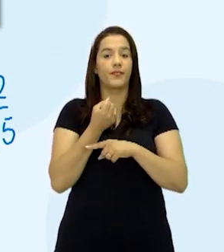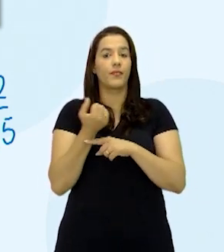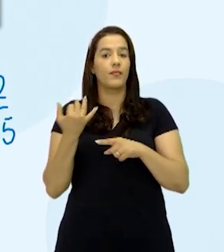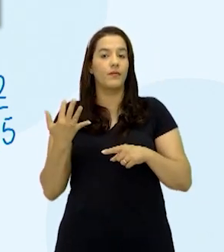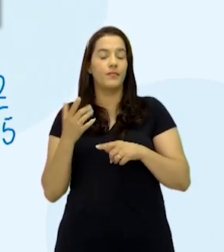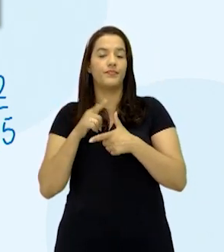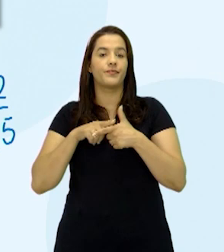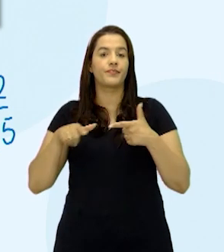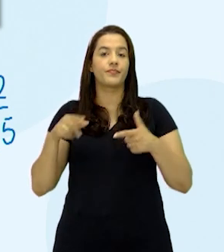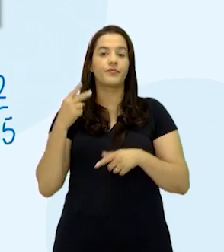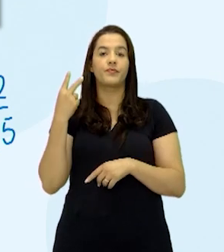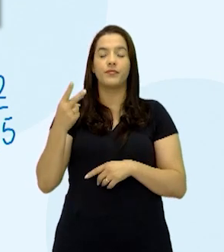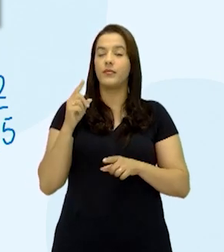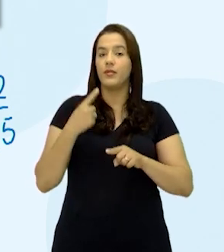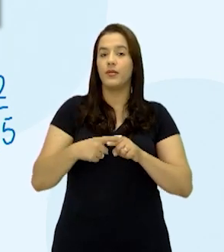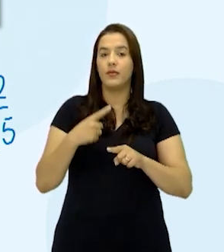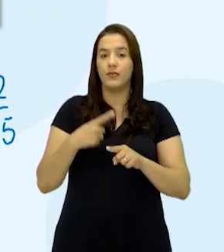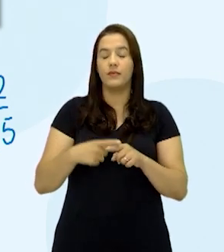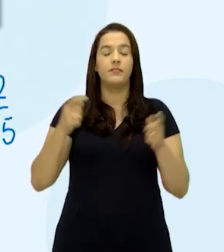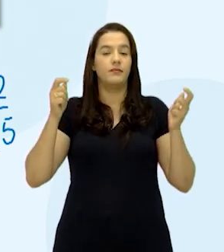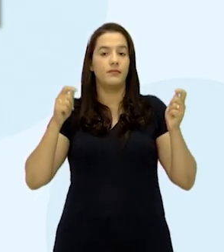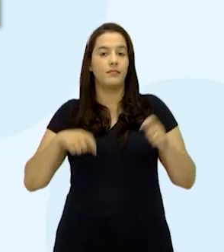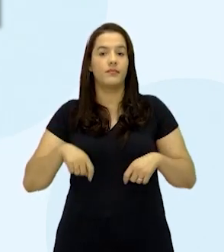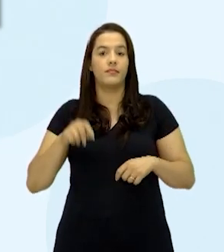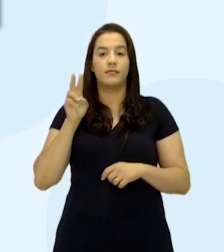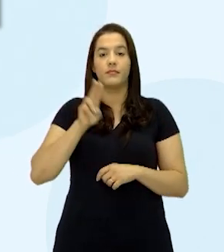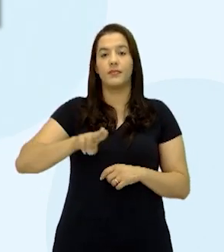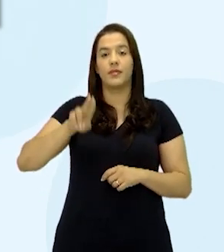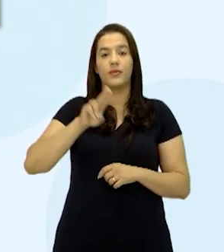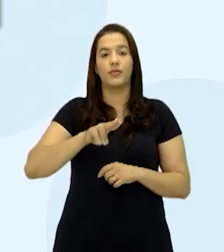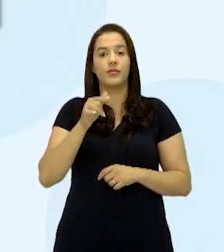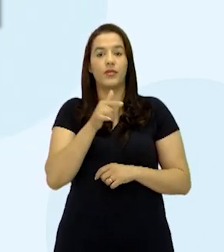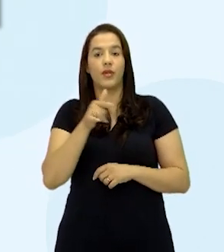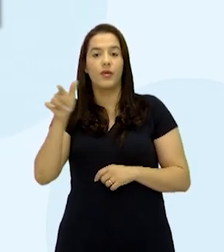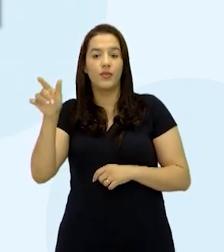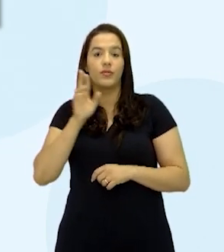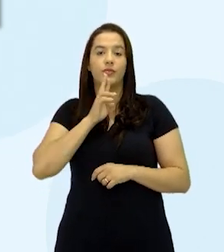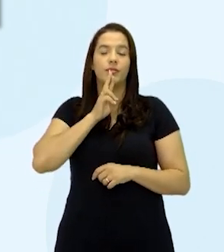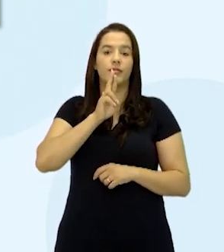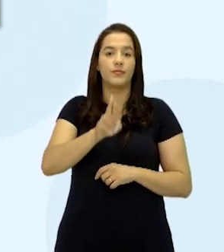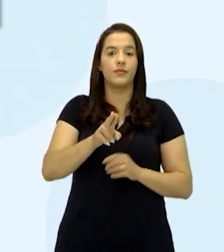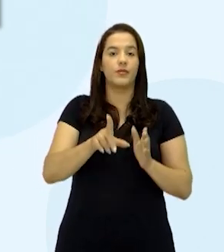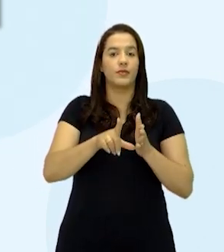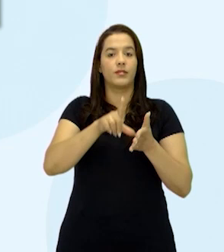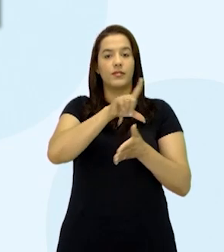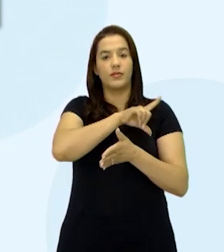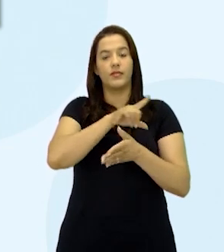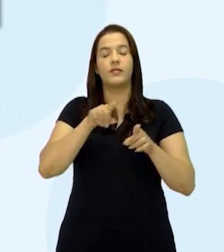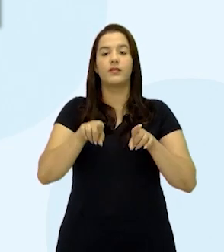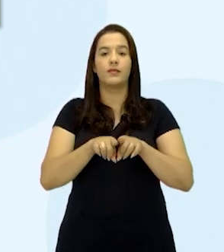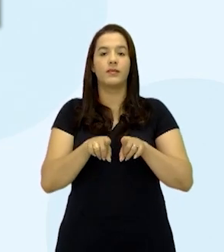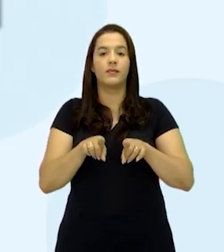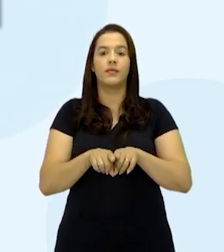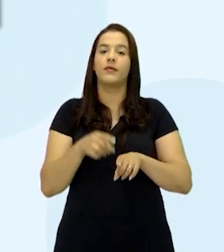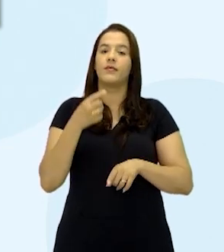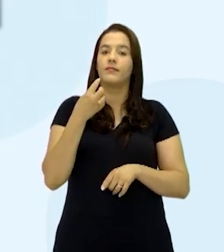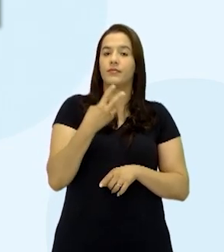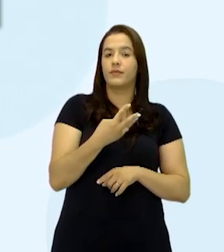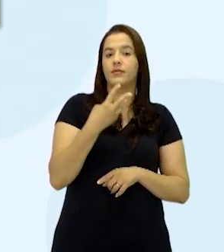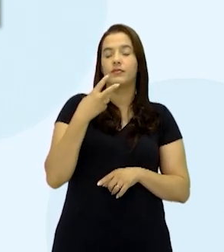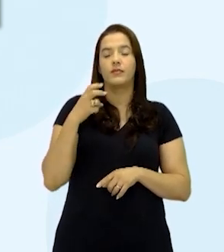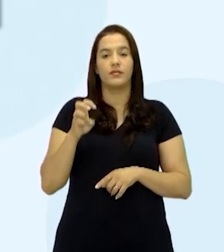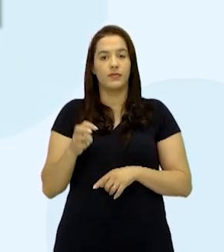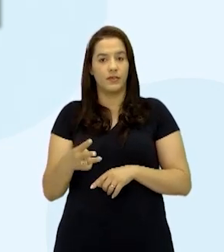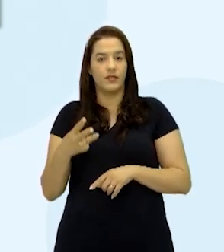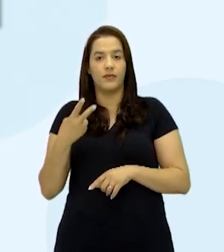tô falando isso? Porque eu posso utilizar também, Vivi, a outra resposta, né, anterior, Sim. que era 23 25 avos. E aí